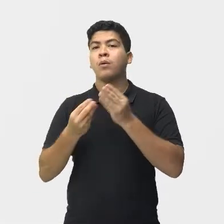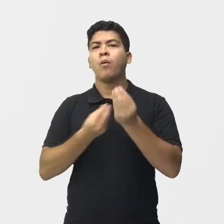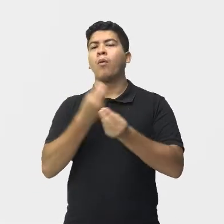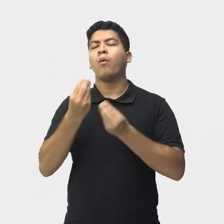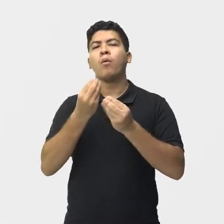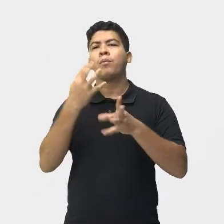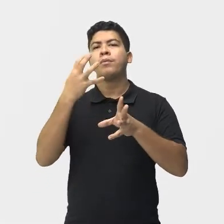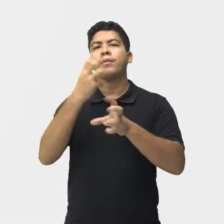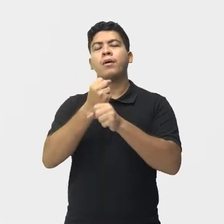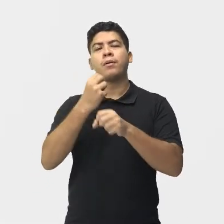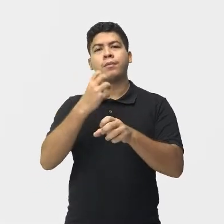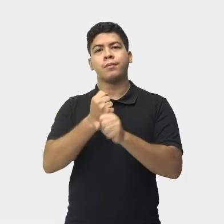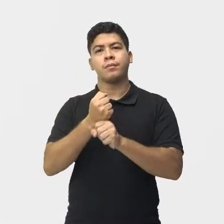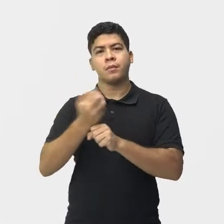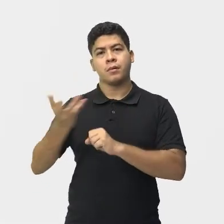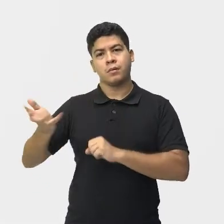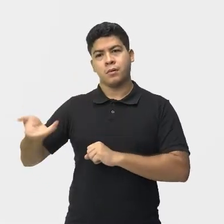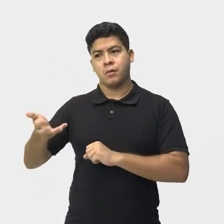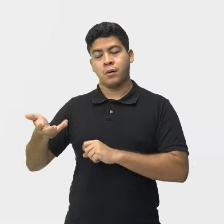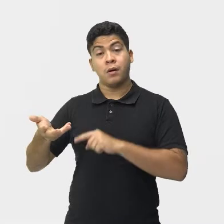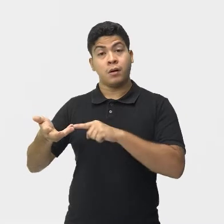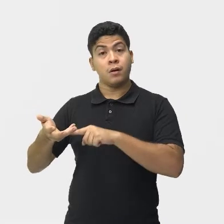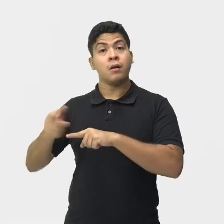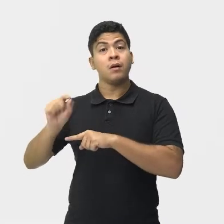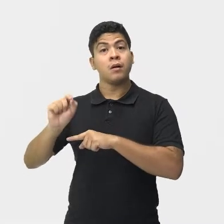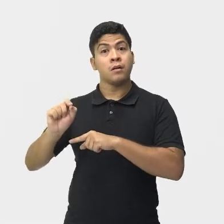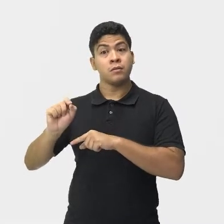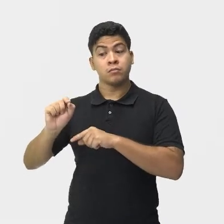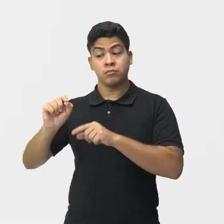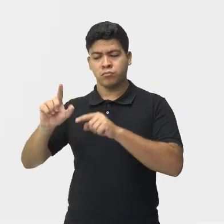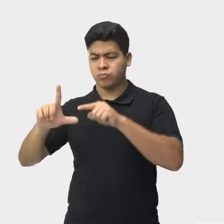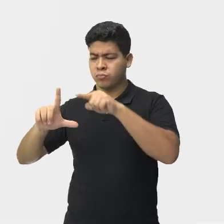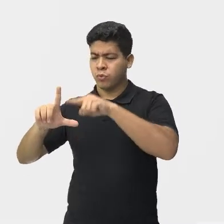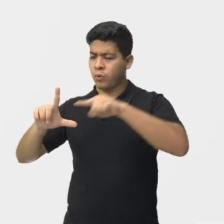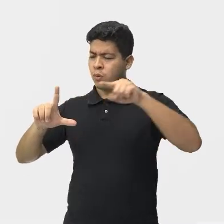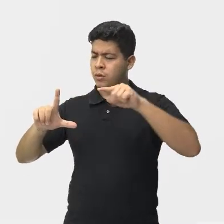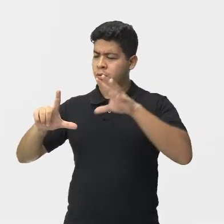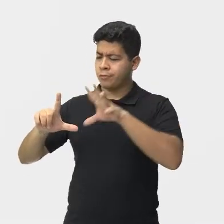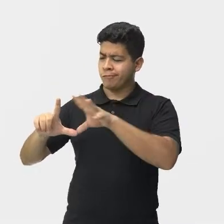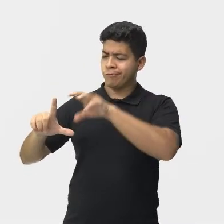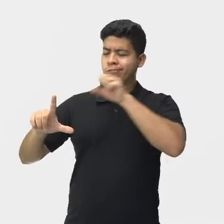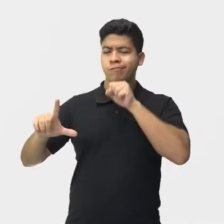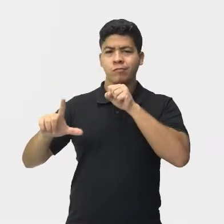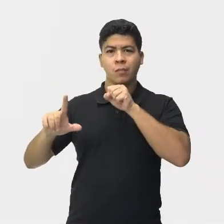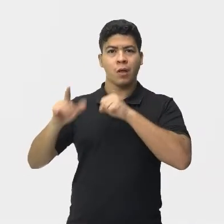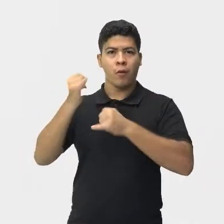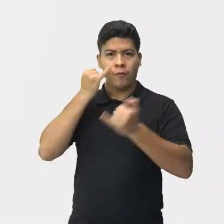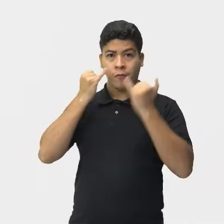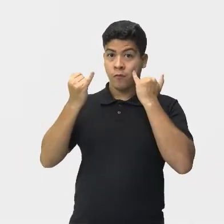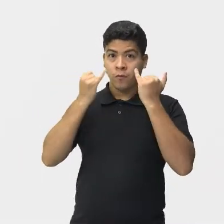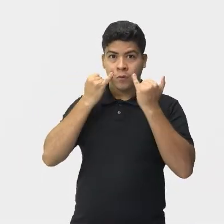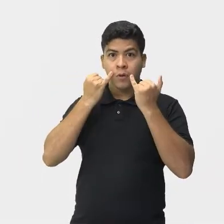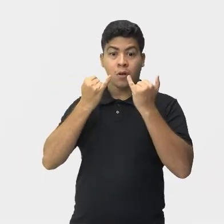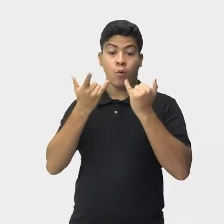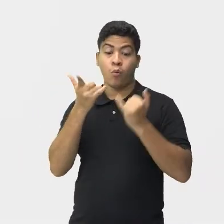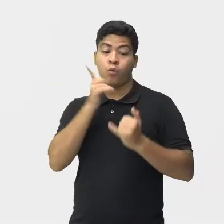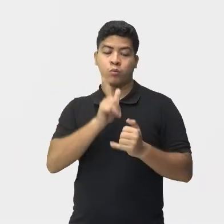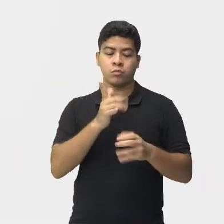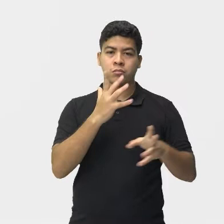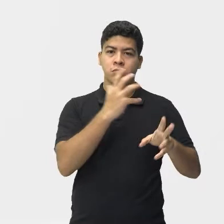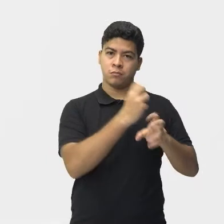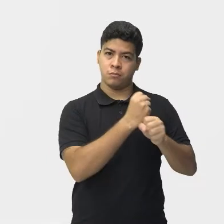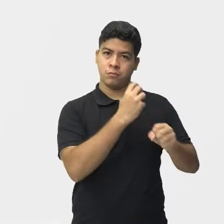a aceleração do movimento através do gráfico. E aí, pessoal, você observa aí o gráfico da